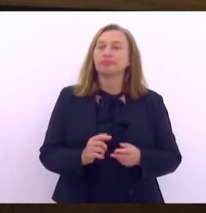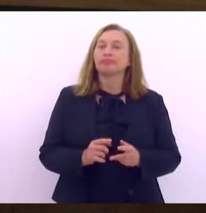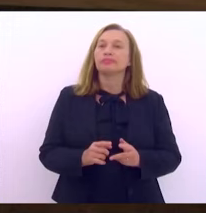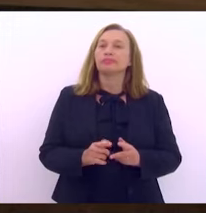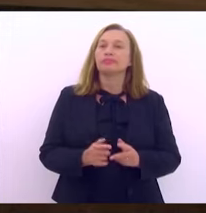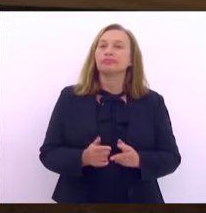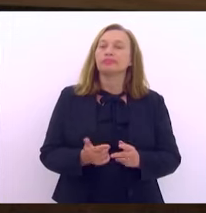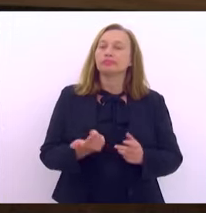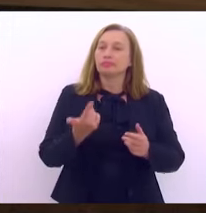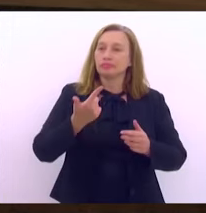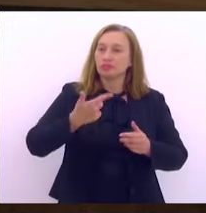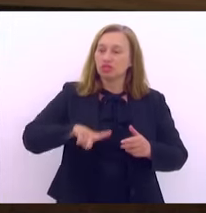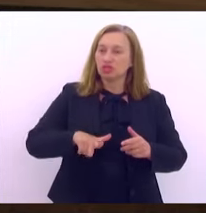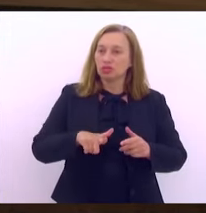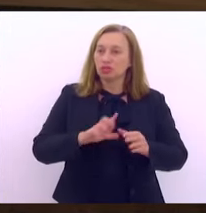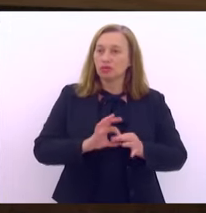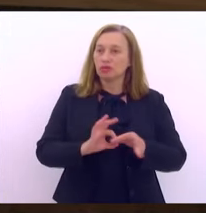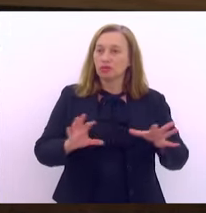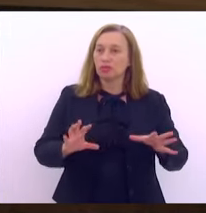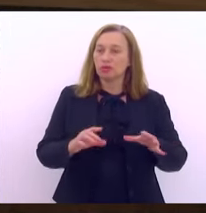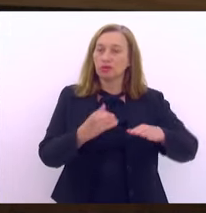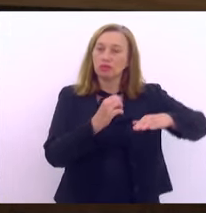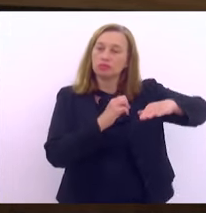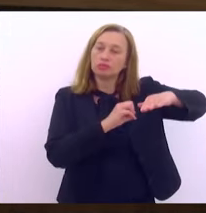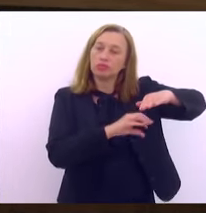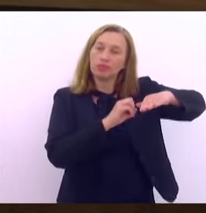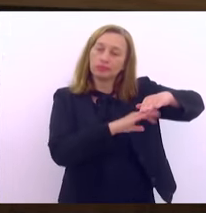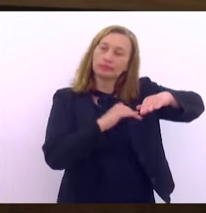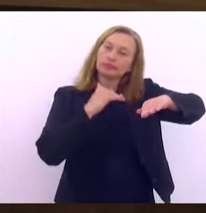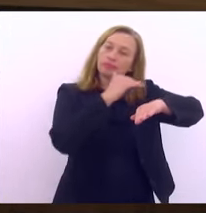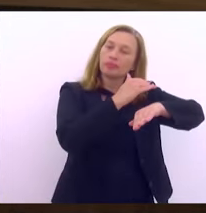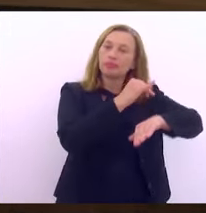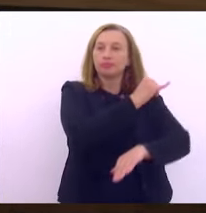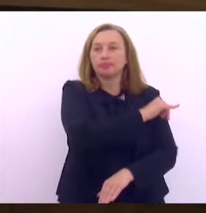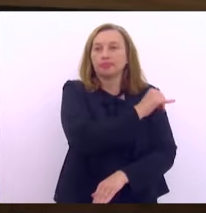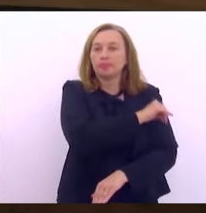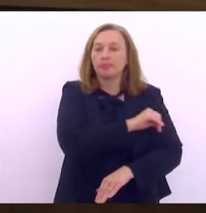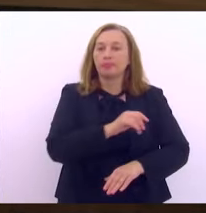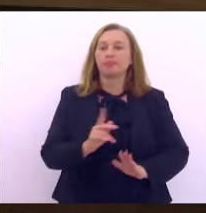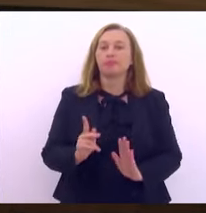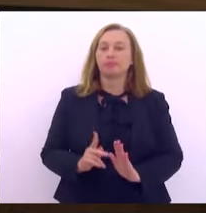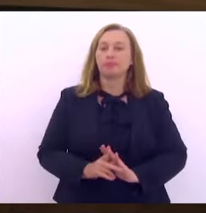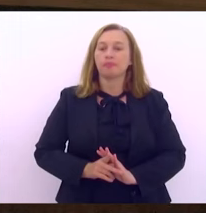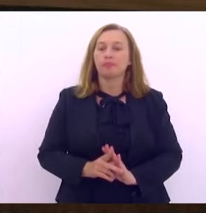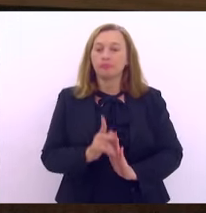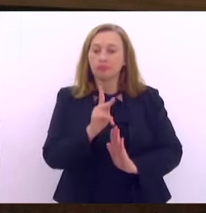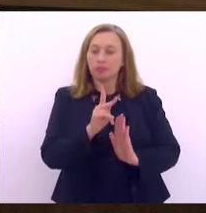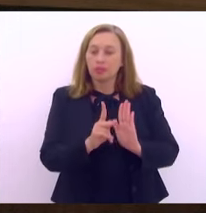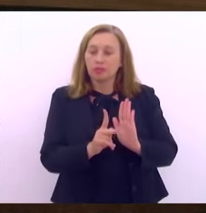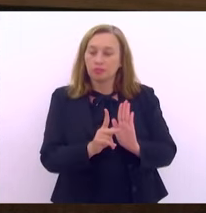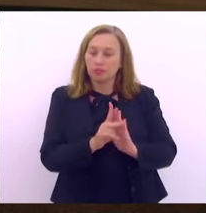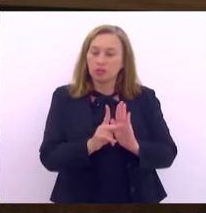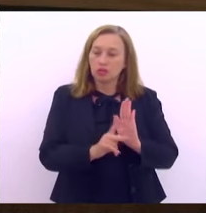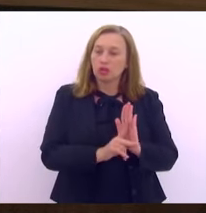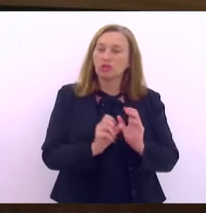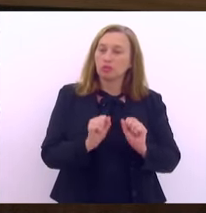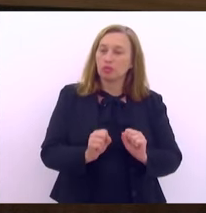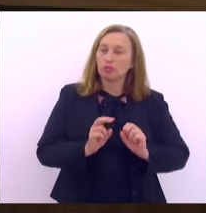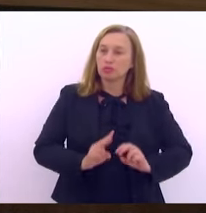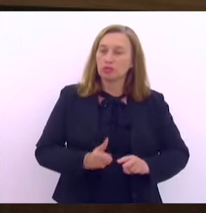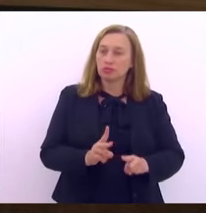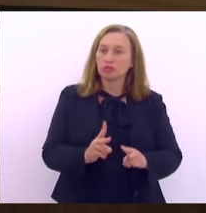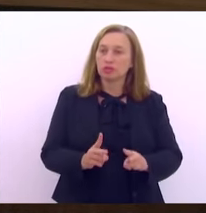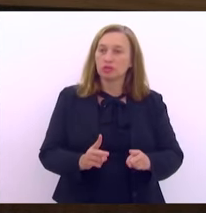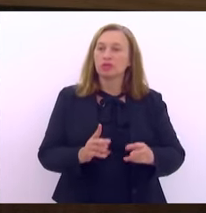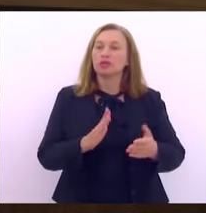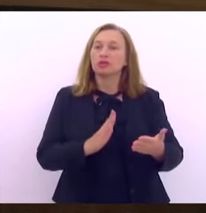Rio, o presente projeto pode tramitar e tomara que a Casa aprove e o governo